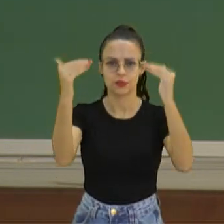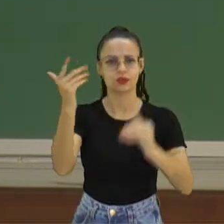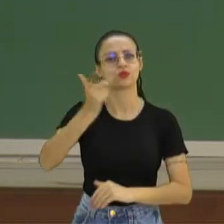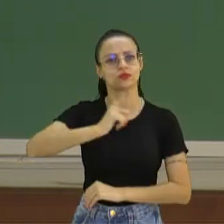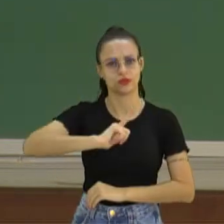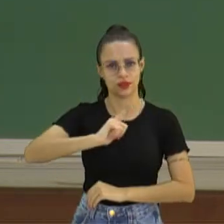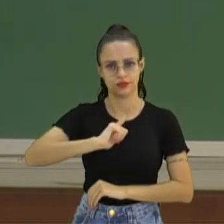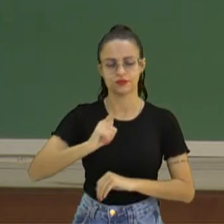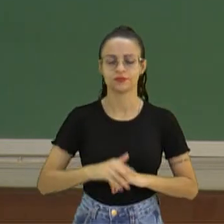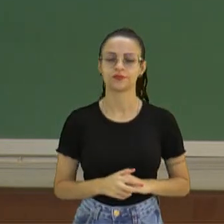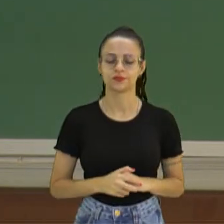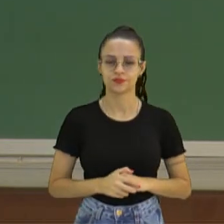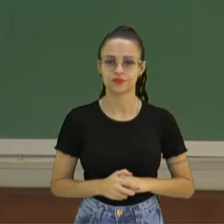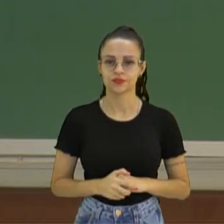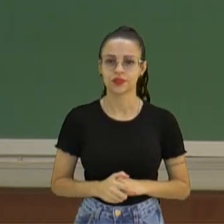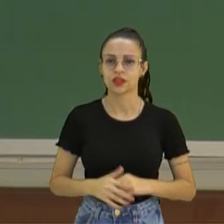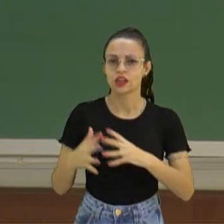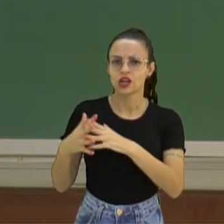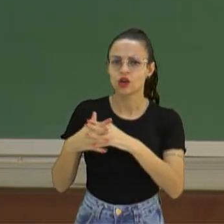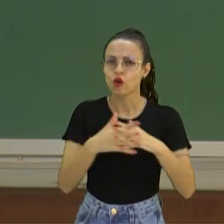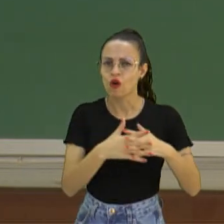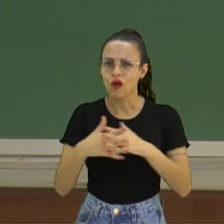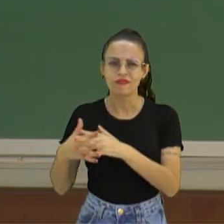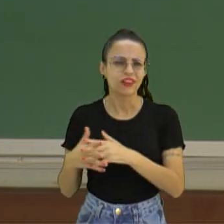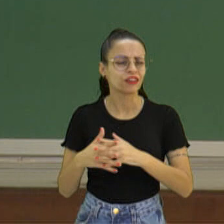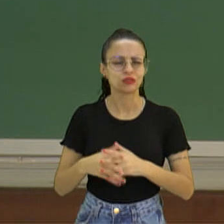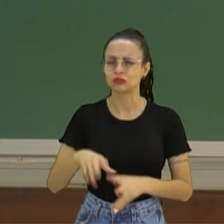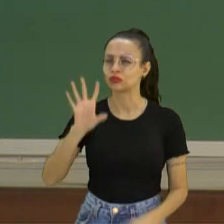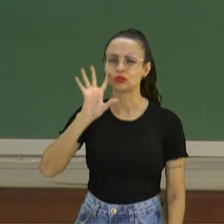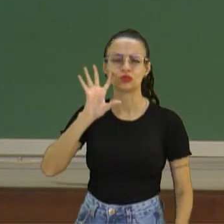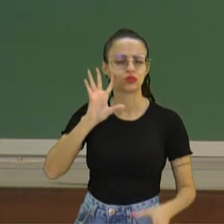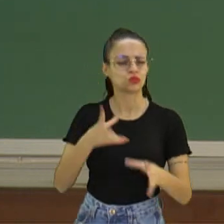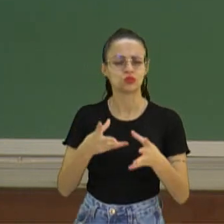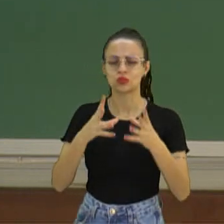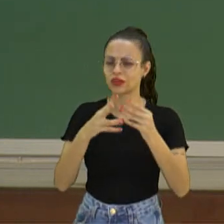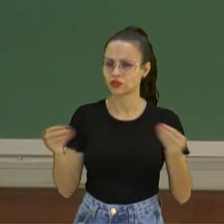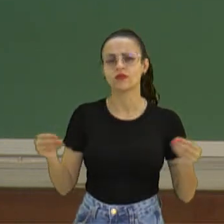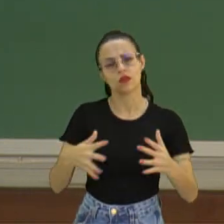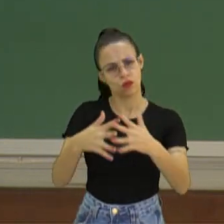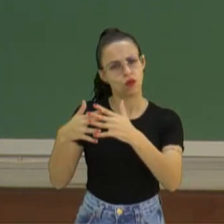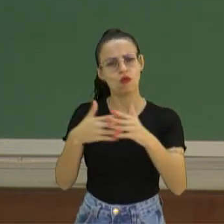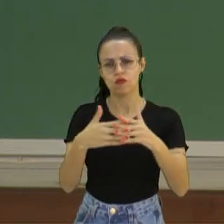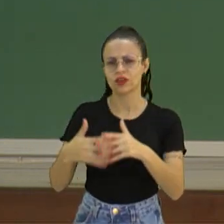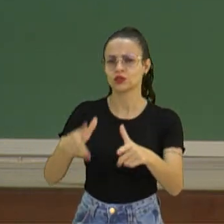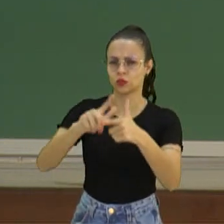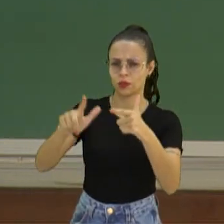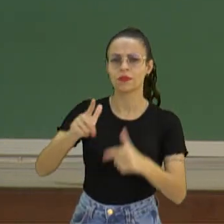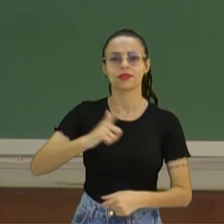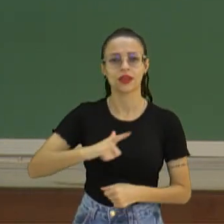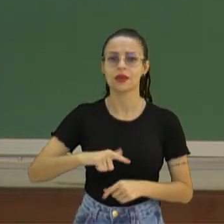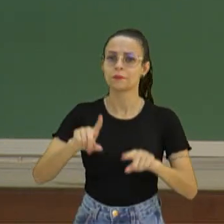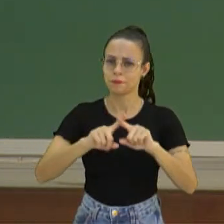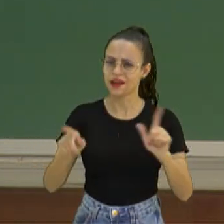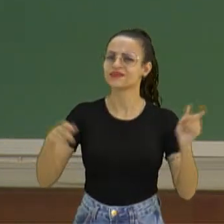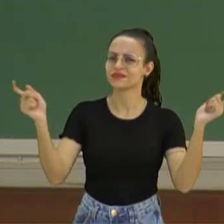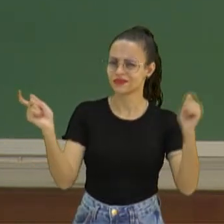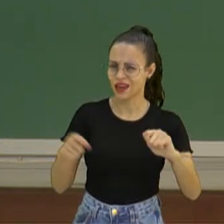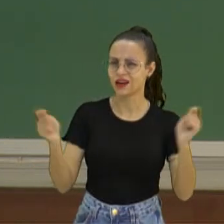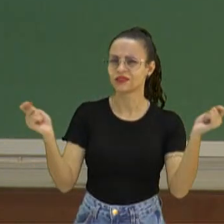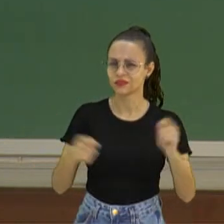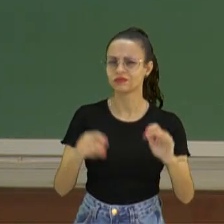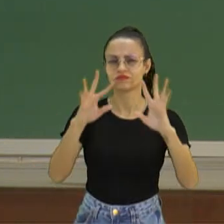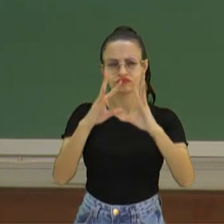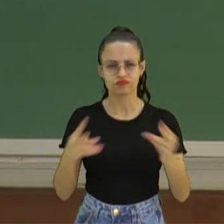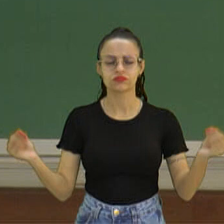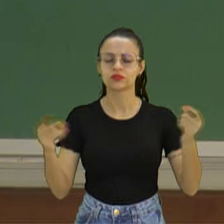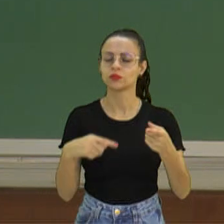ambas as partes conflitos inconciliáveis bom conflitos existem mas a prova que ele está e ciliares